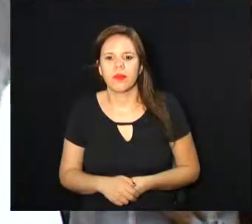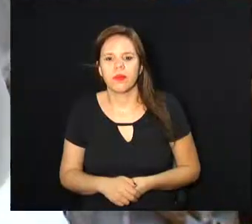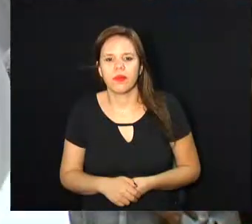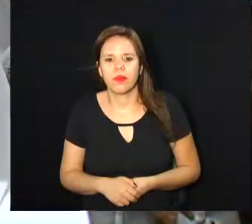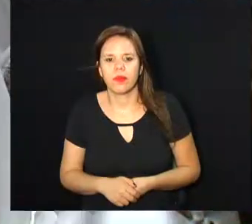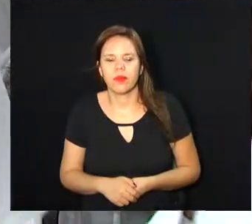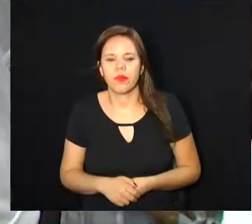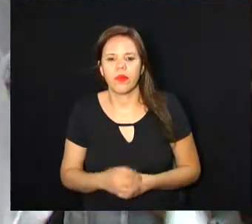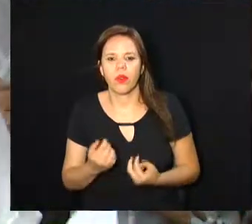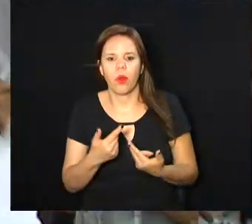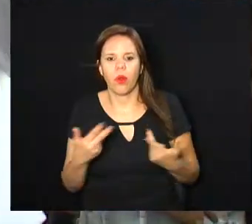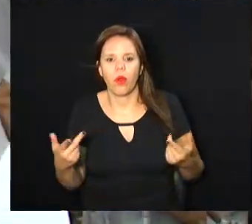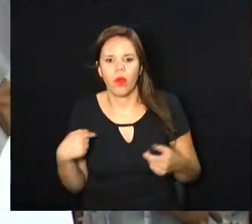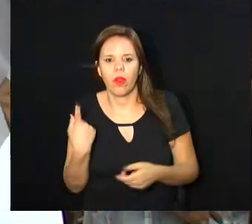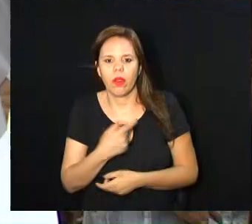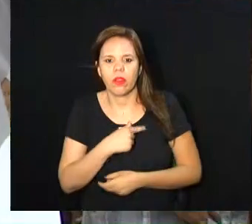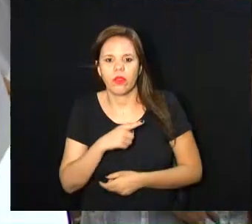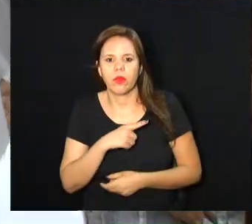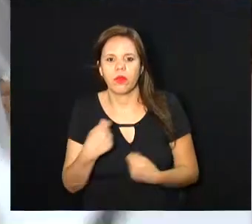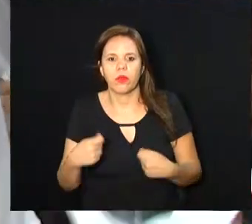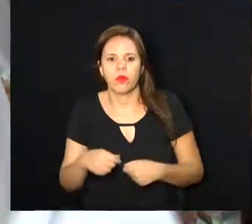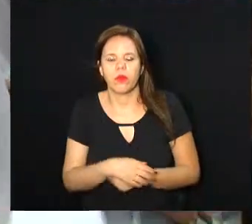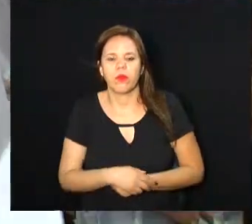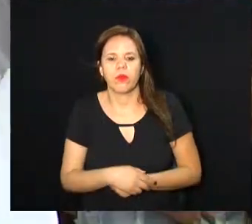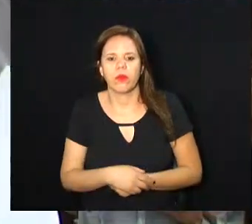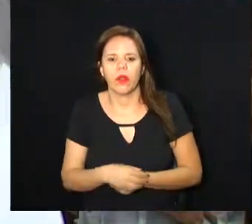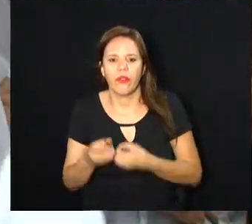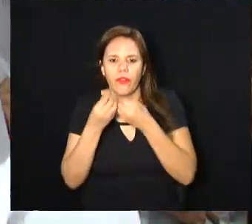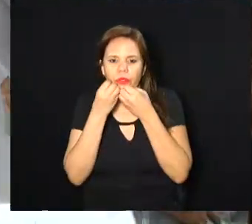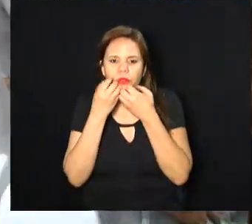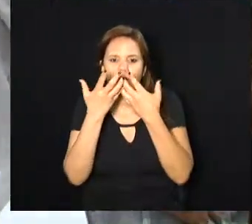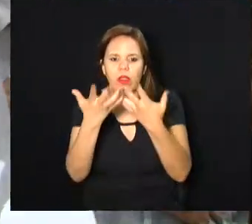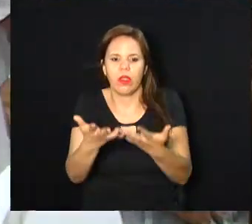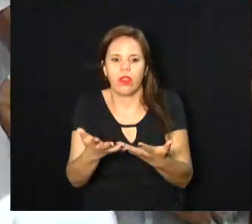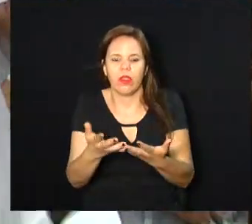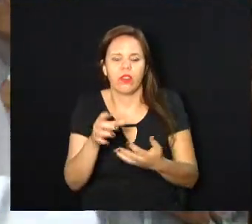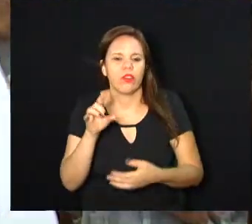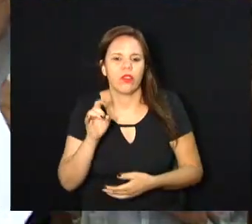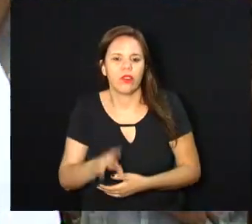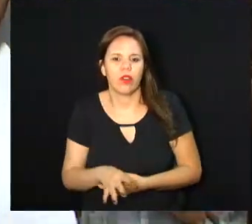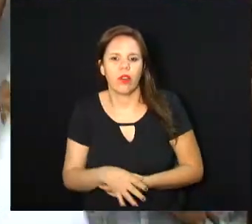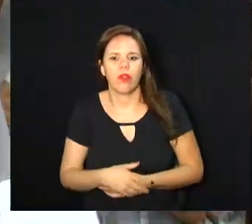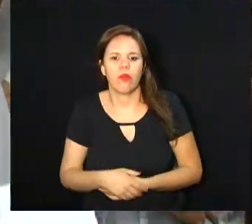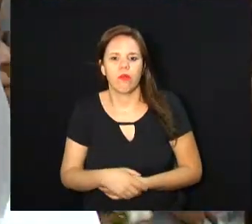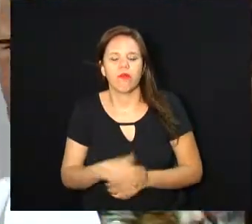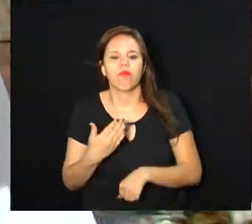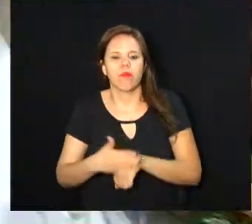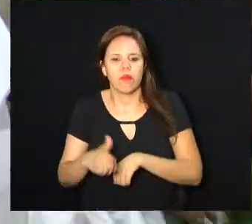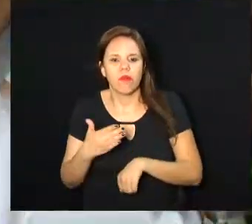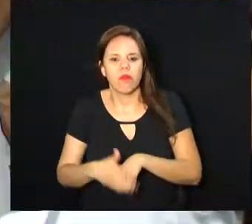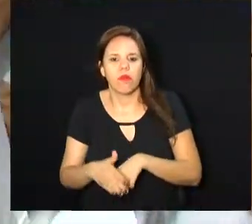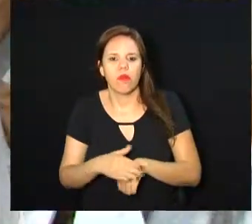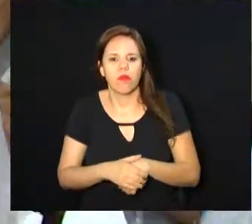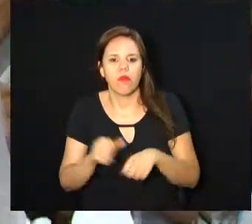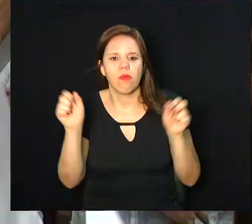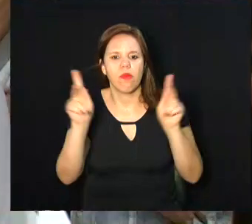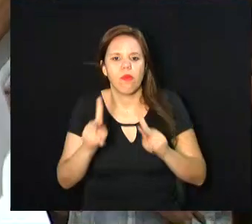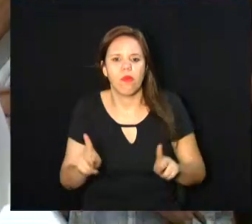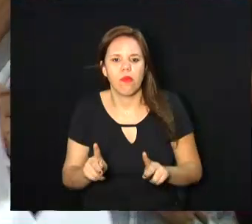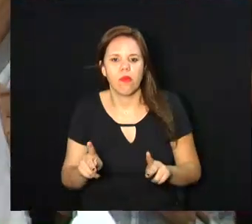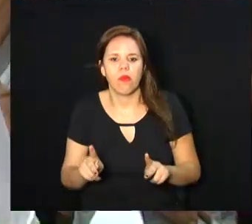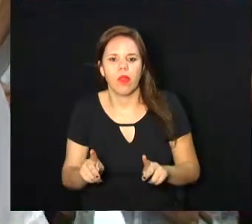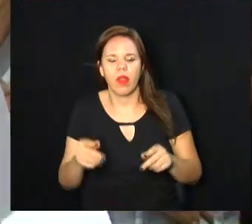É uma das coisas que a gente tem que falar, não somente falar e também praticar a paz e a